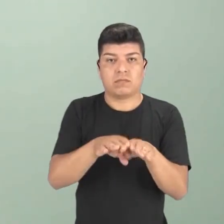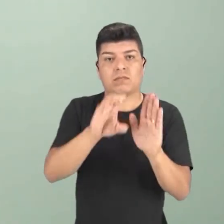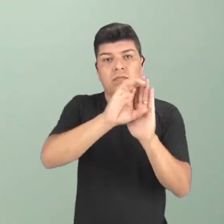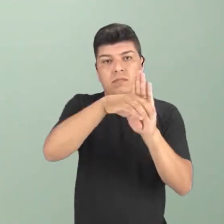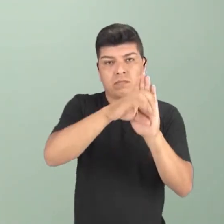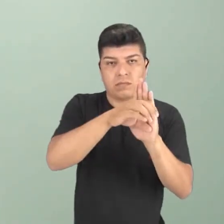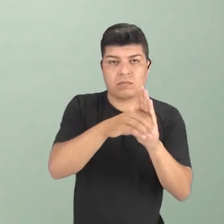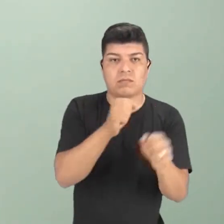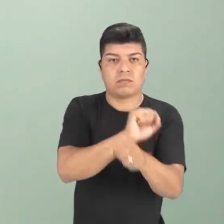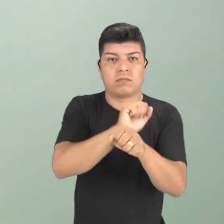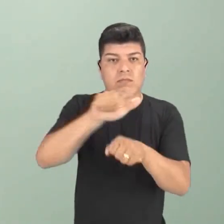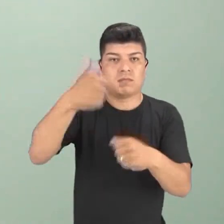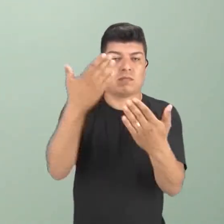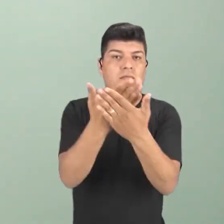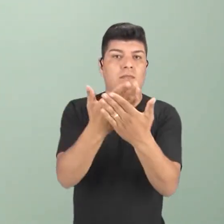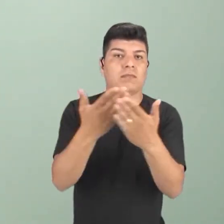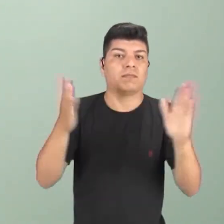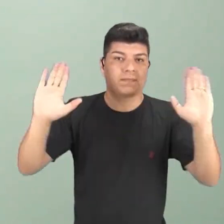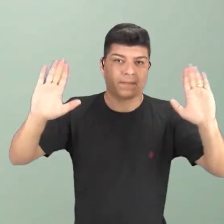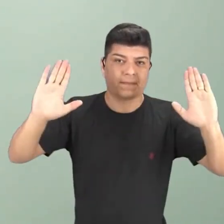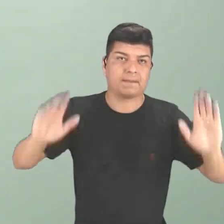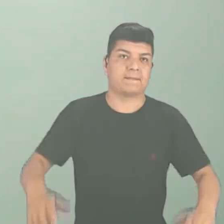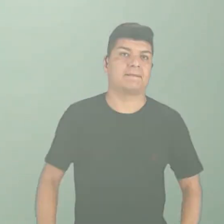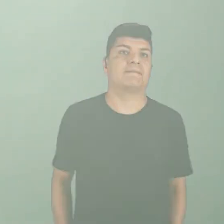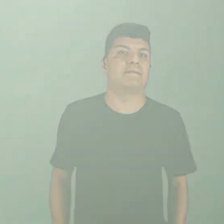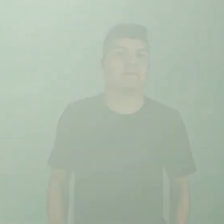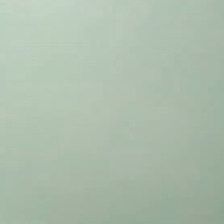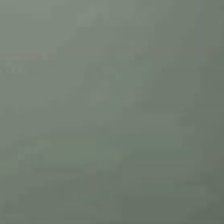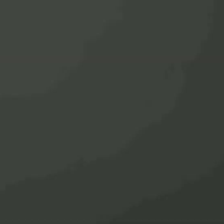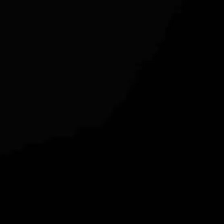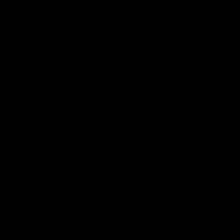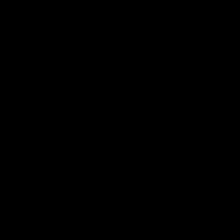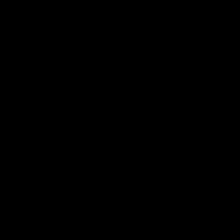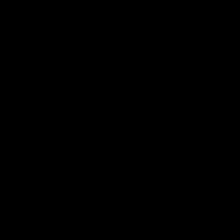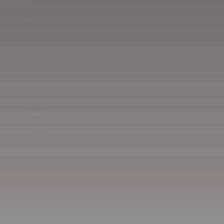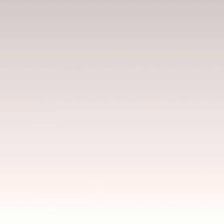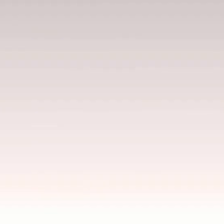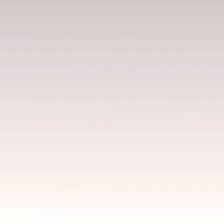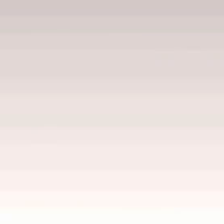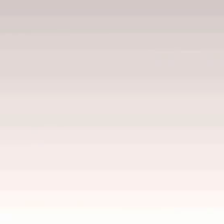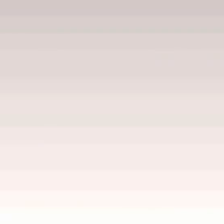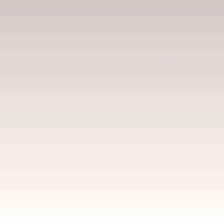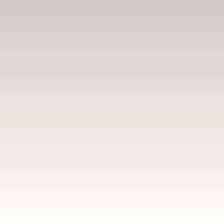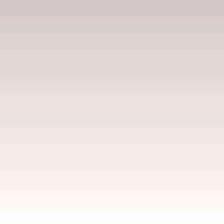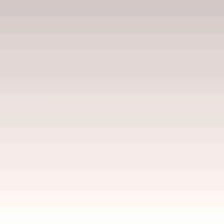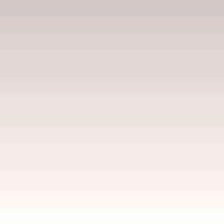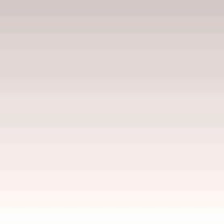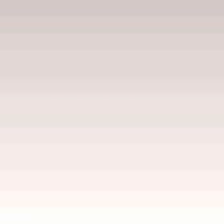conteúdo, e eu te espero aqui na próxima aula. Até mais!